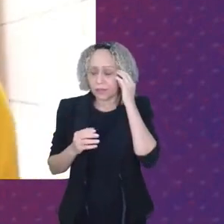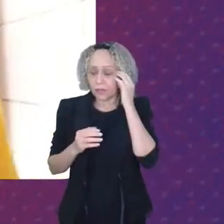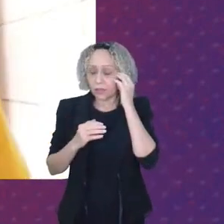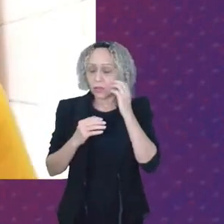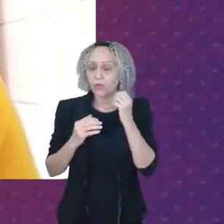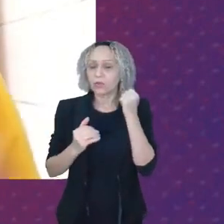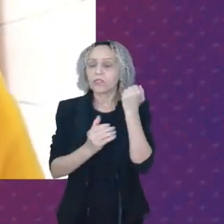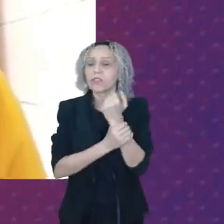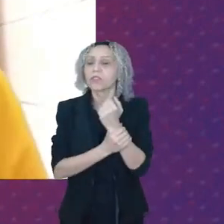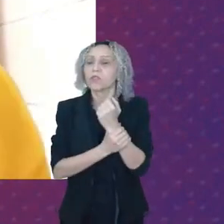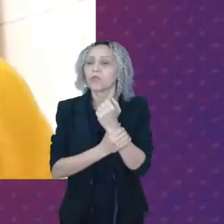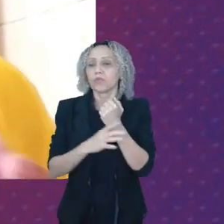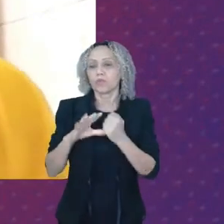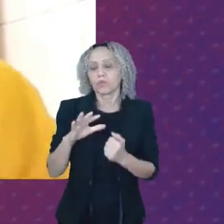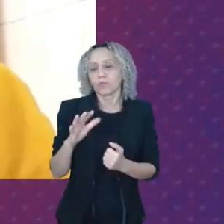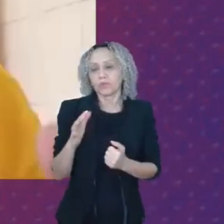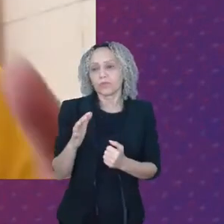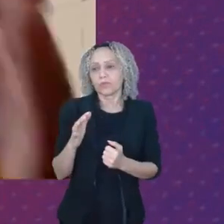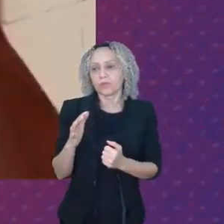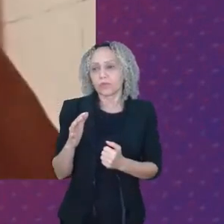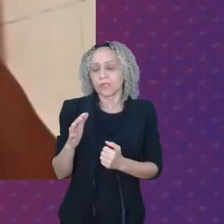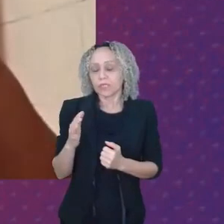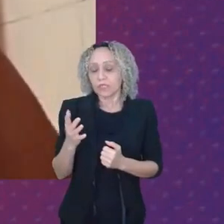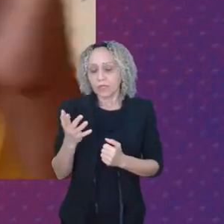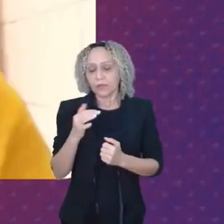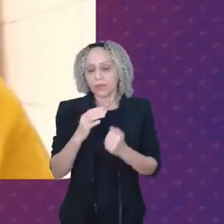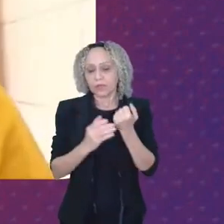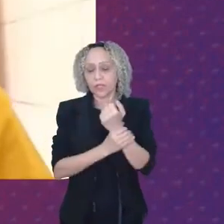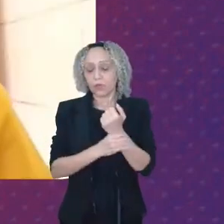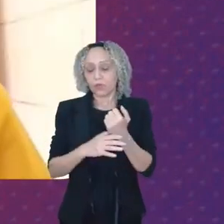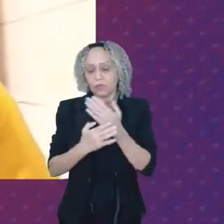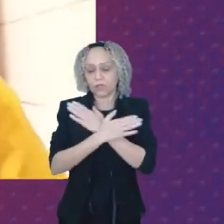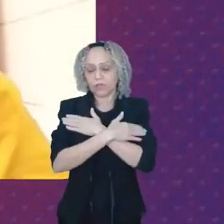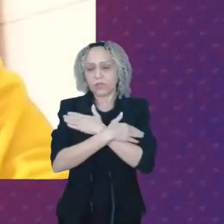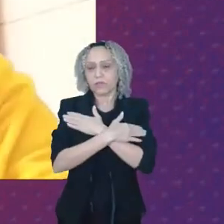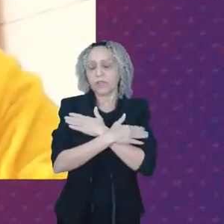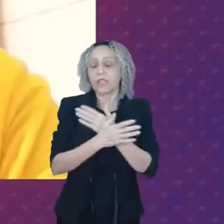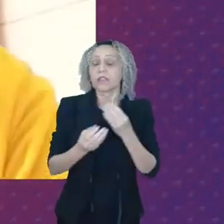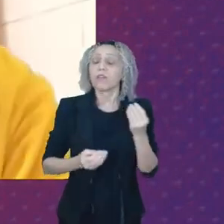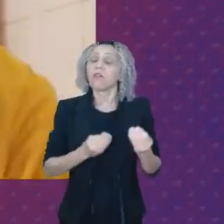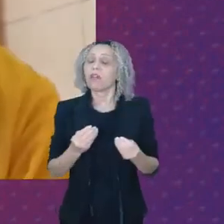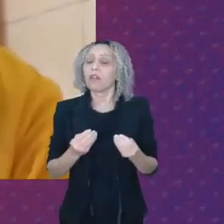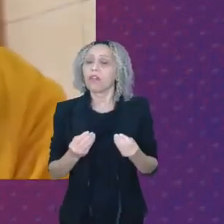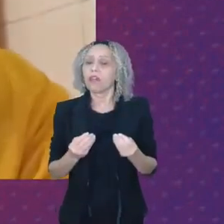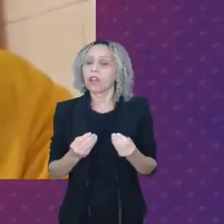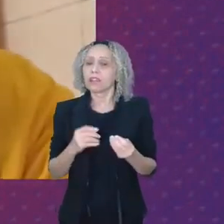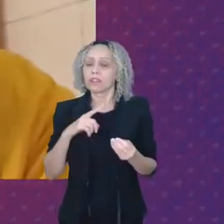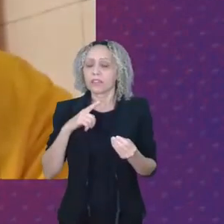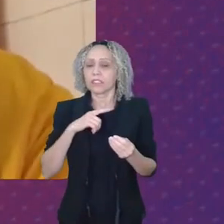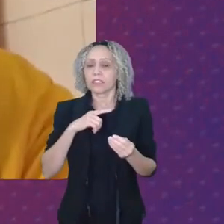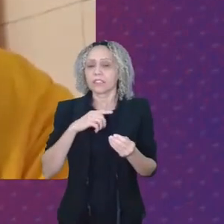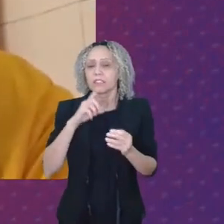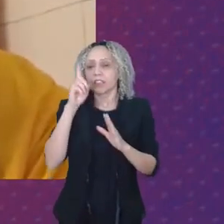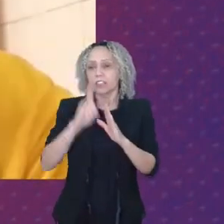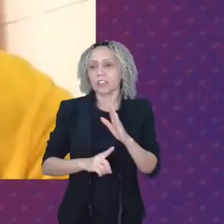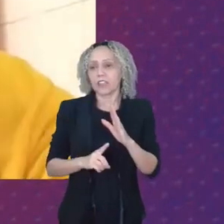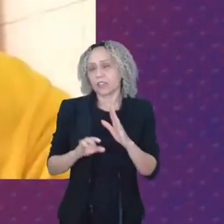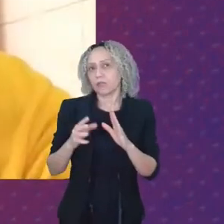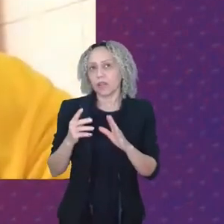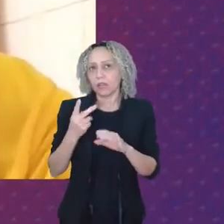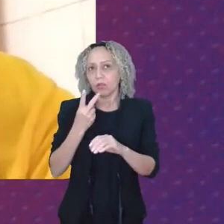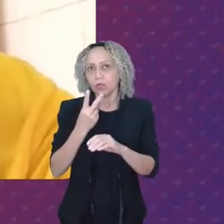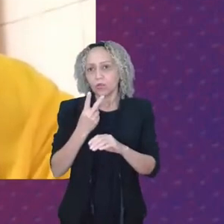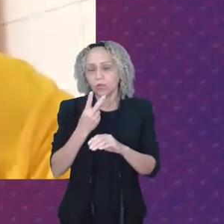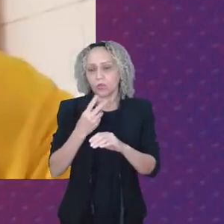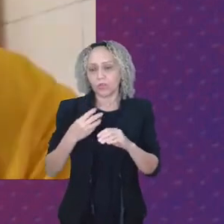atualmente, né, aí, sim, chega 2016, não é segredo para ninguém, né, o golpe que a presidenta